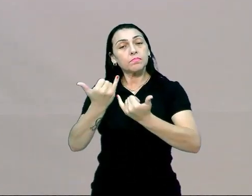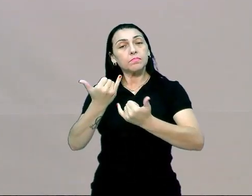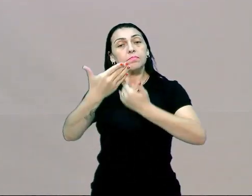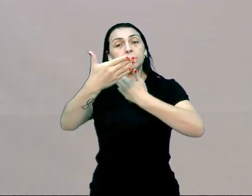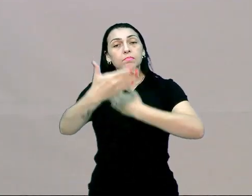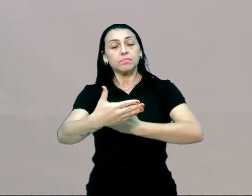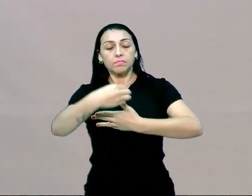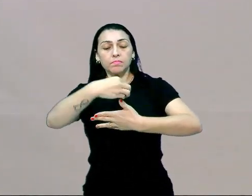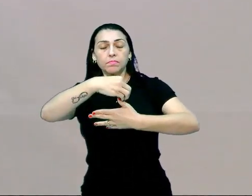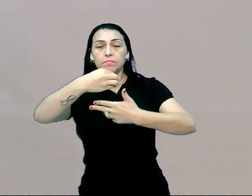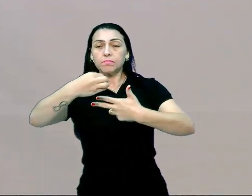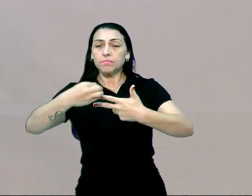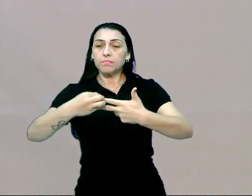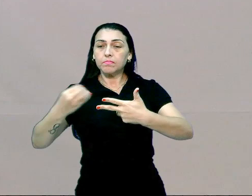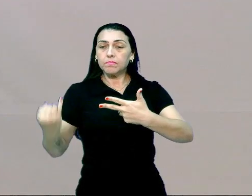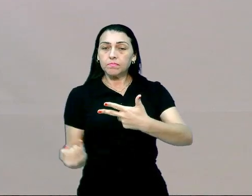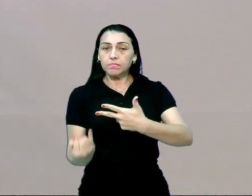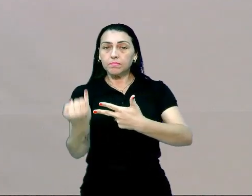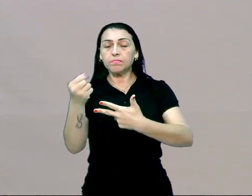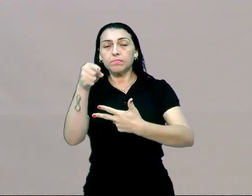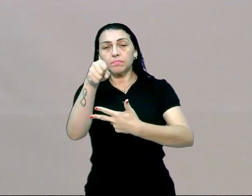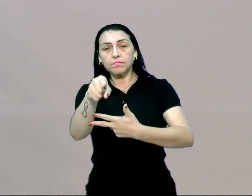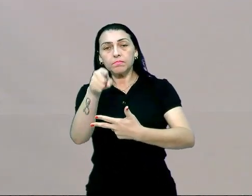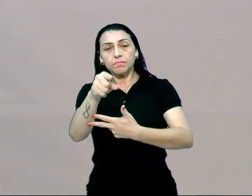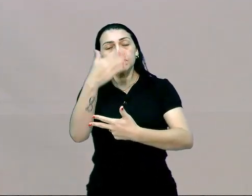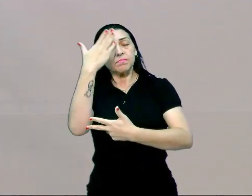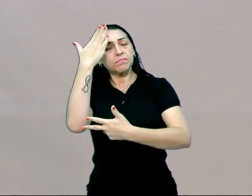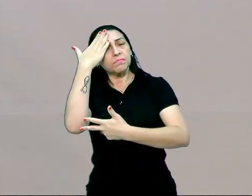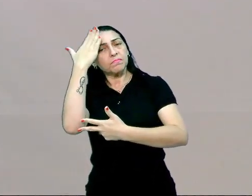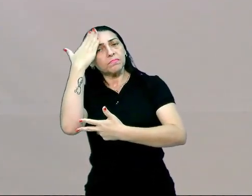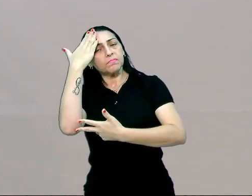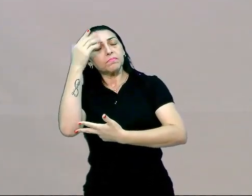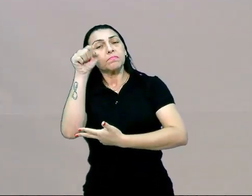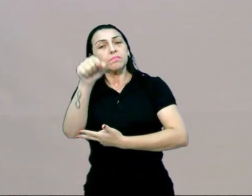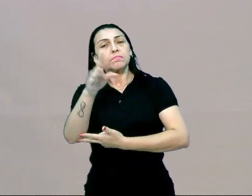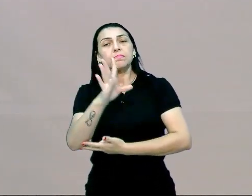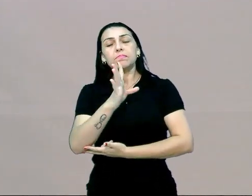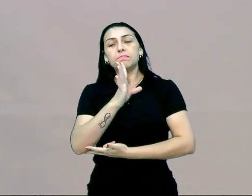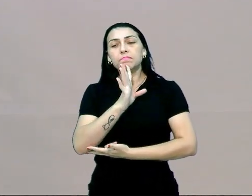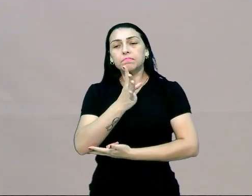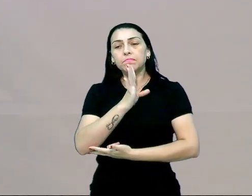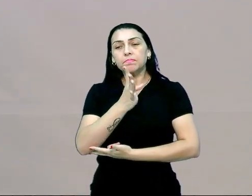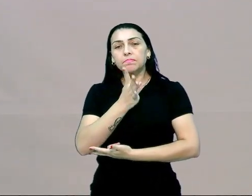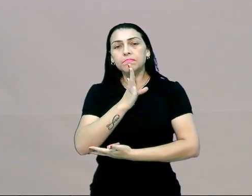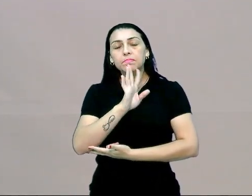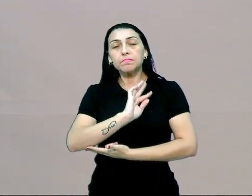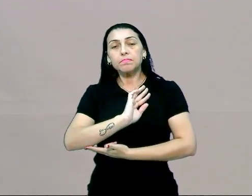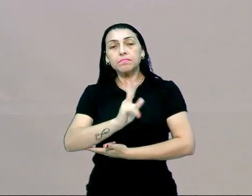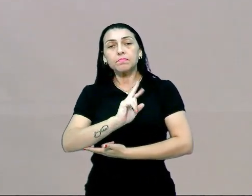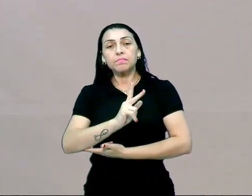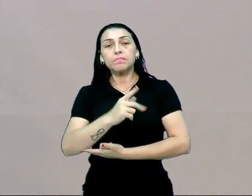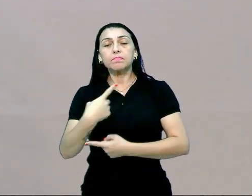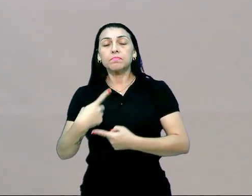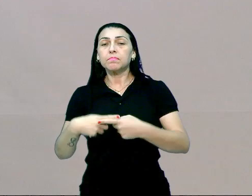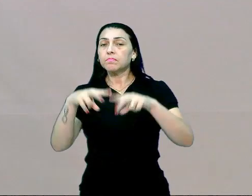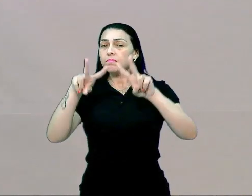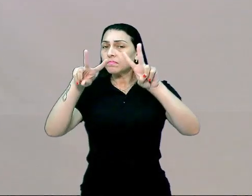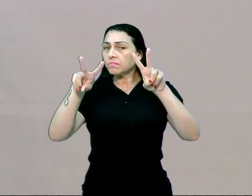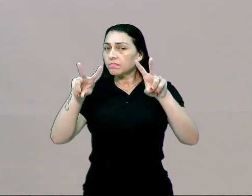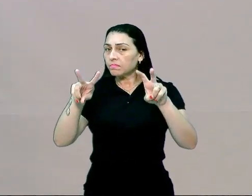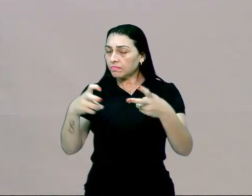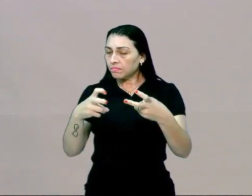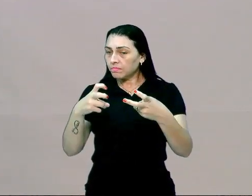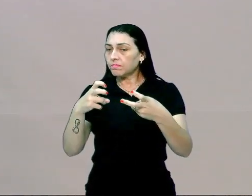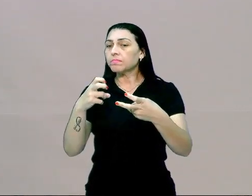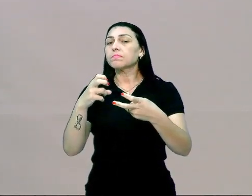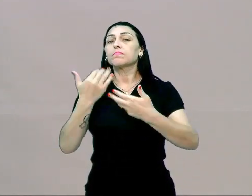são necessárias você saber, você conhecer, não só por ser tema